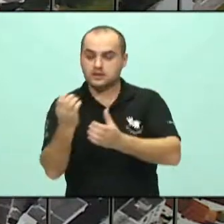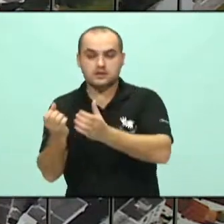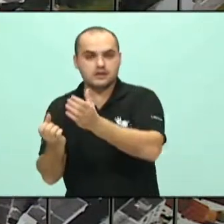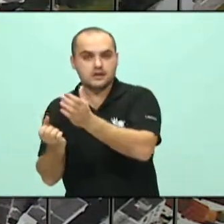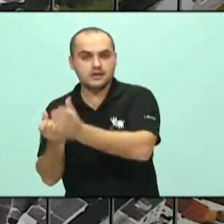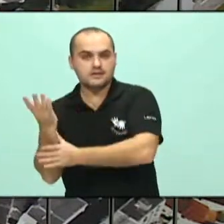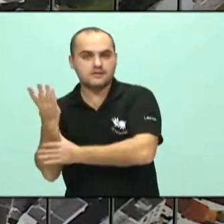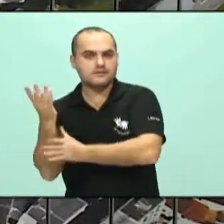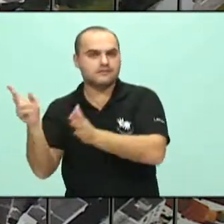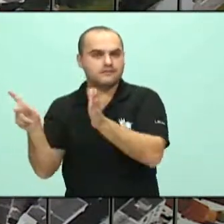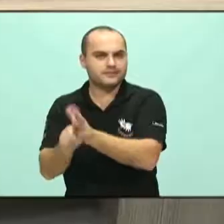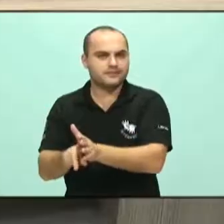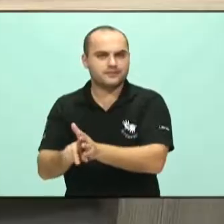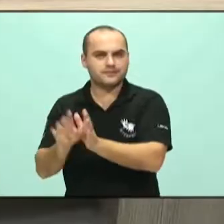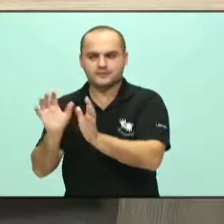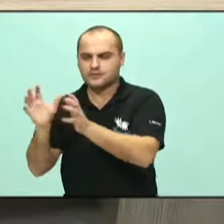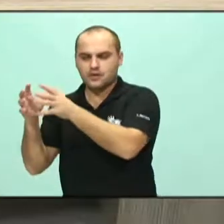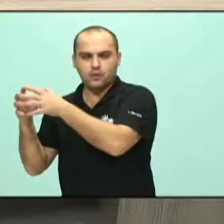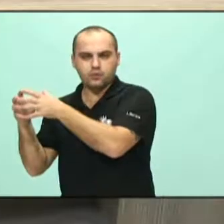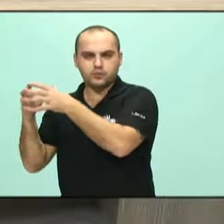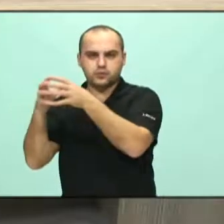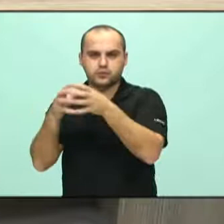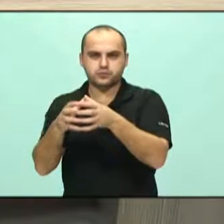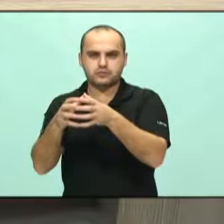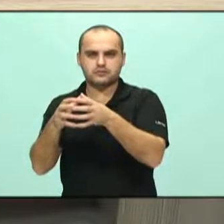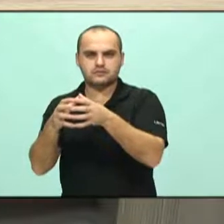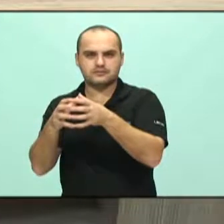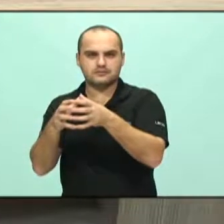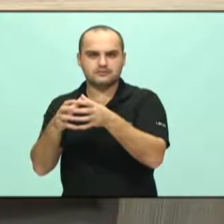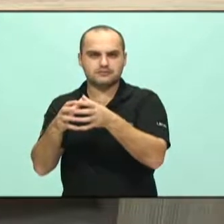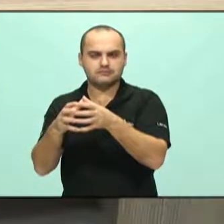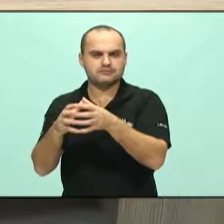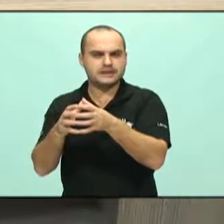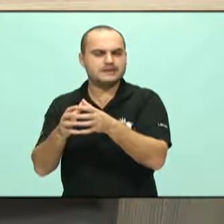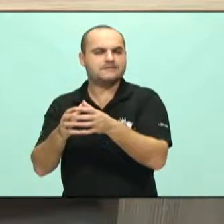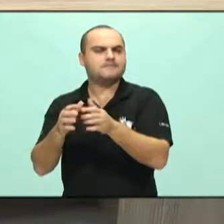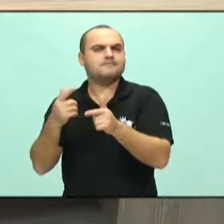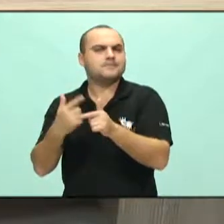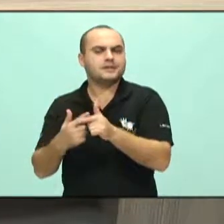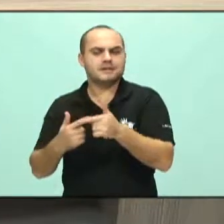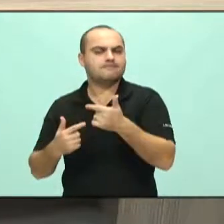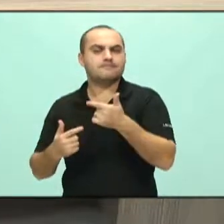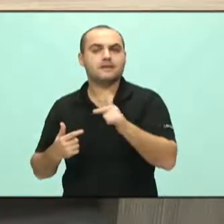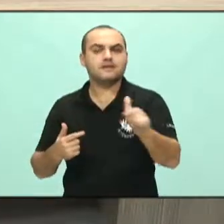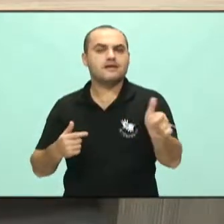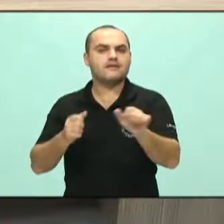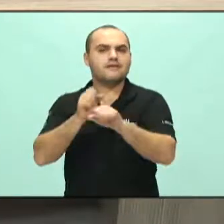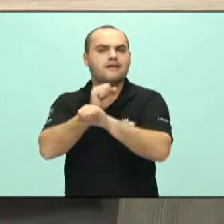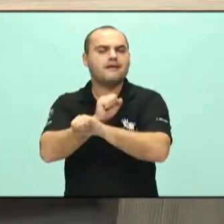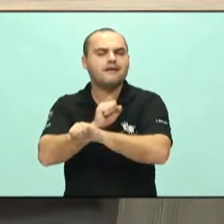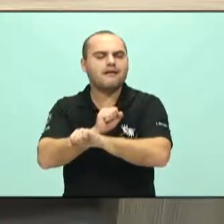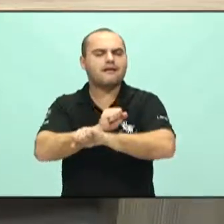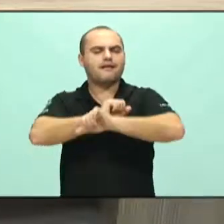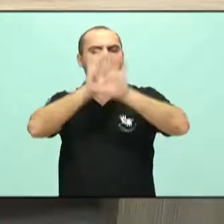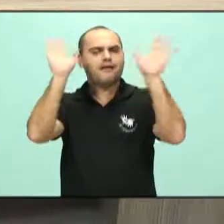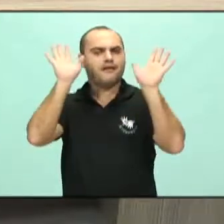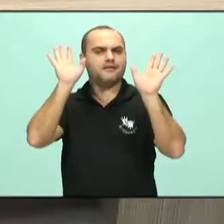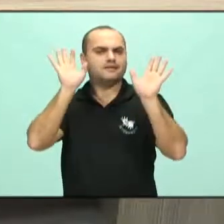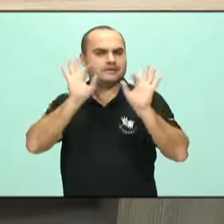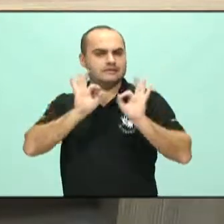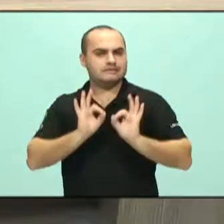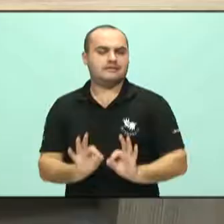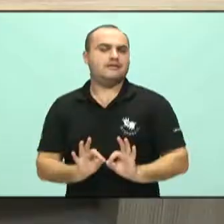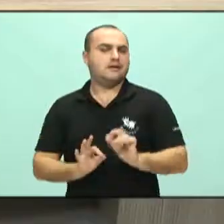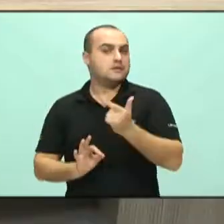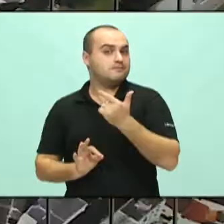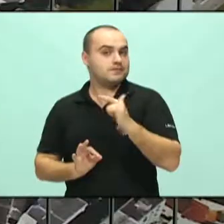iniciativas coletivas em que você não teve clareza, não é? Não se